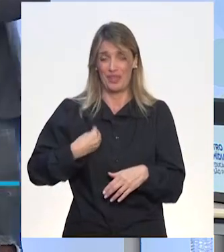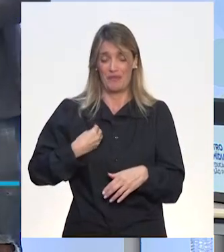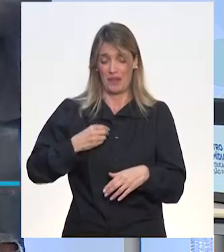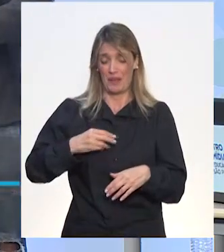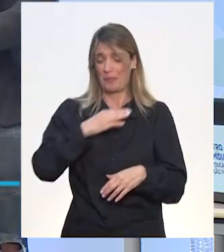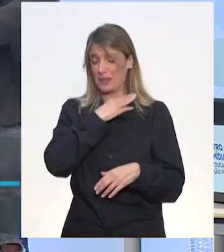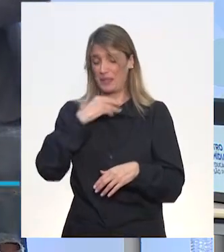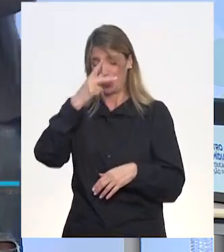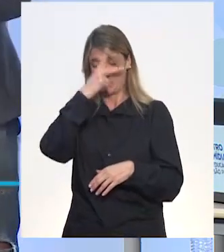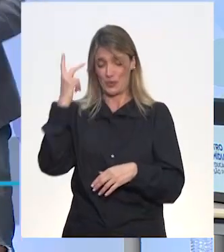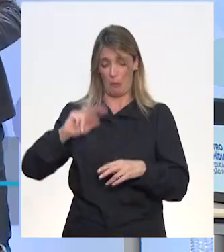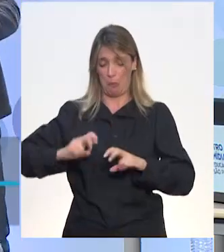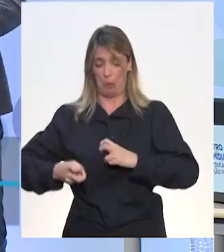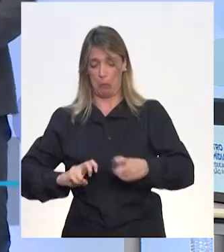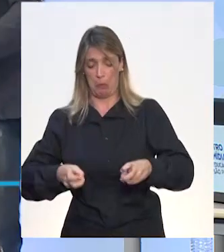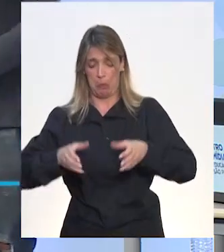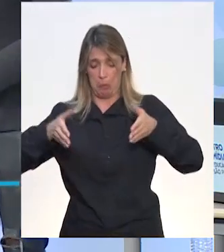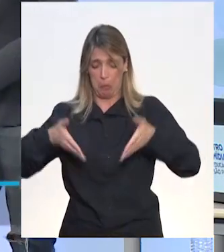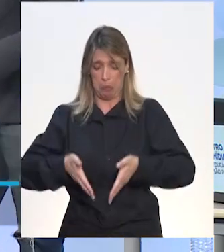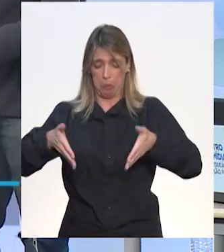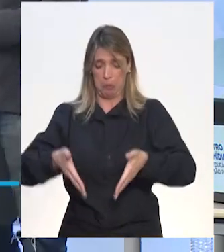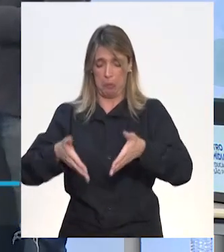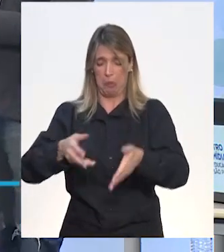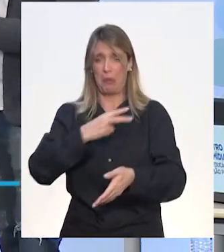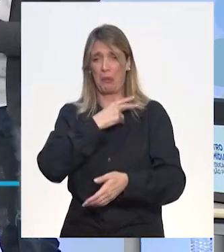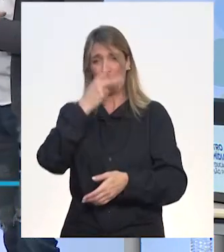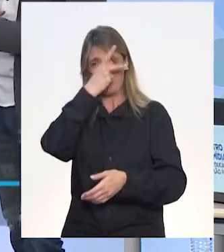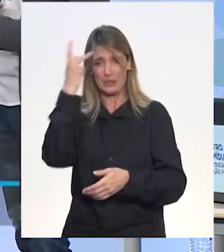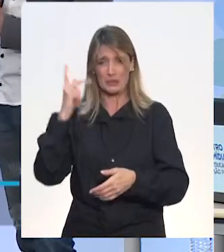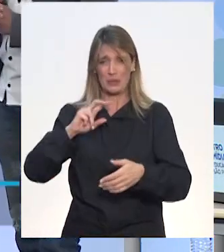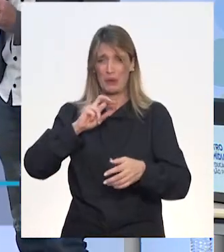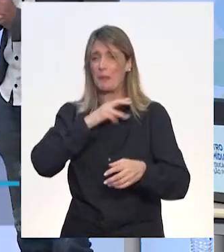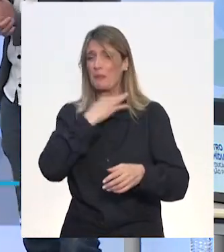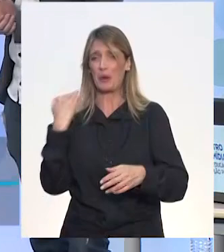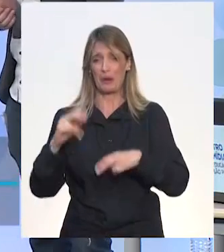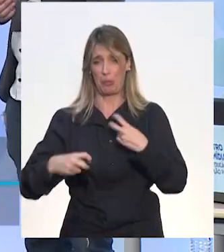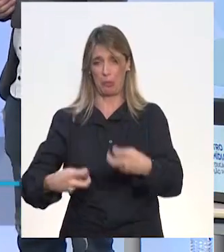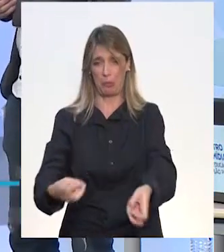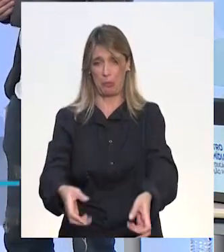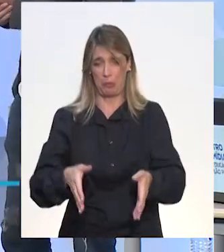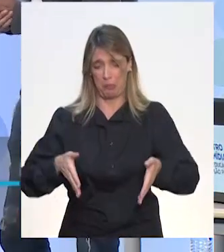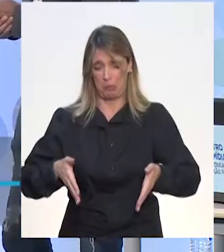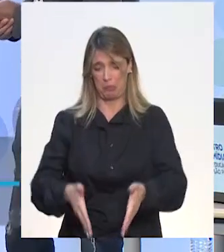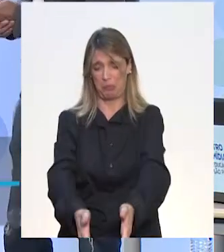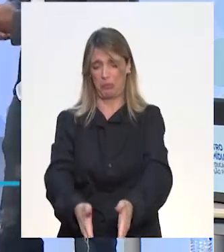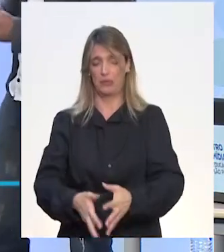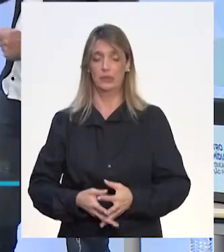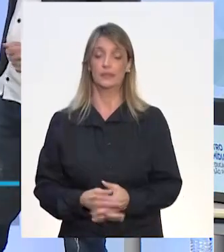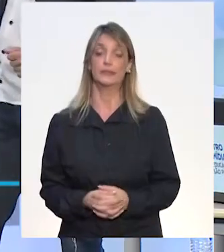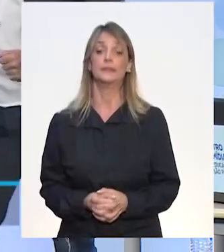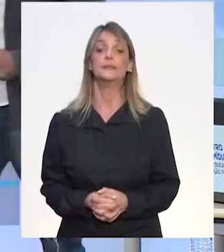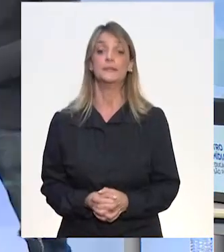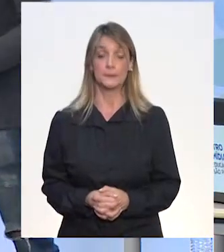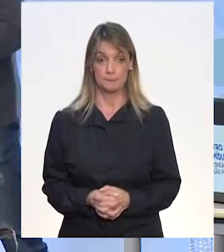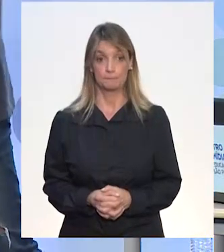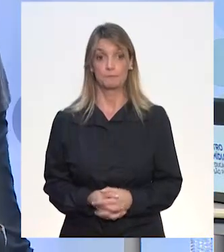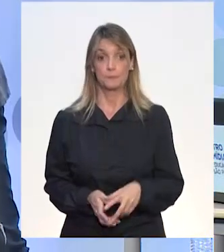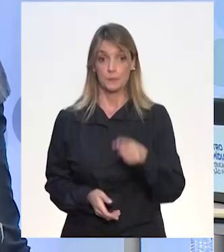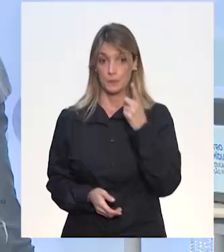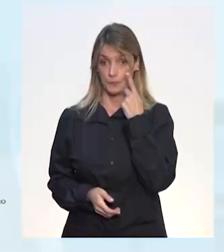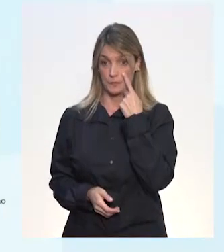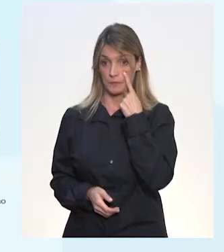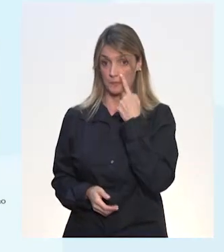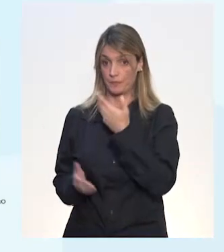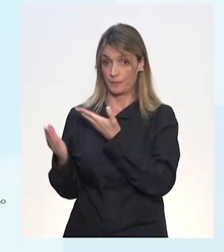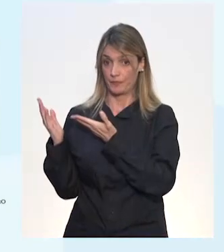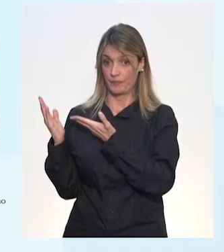e a trincheira é o melhor exemplo disso. Vamos trocar a tela, por gentileza? Muito bem, a gente está vendo aqui